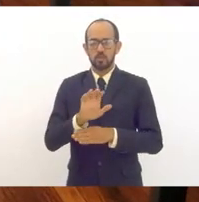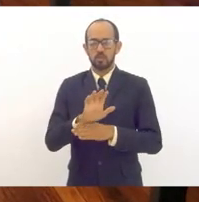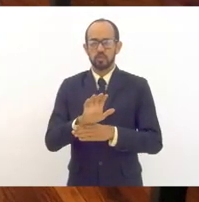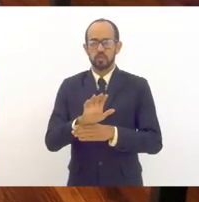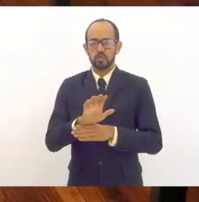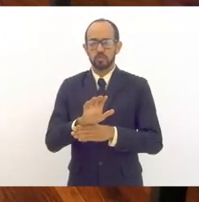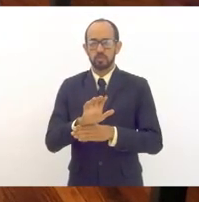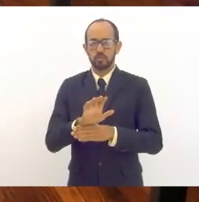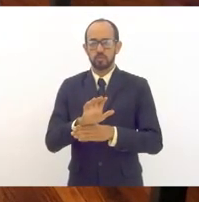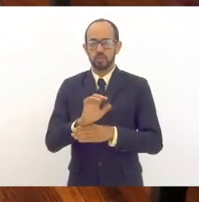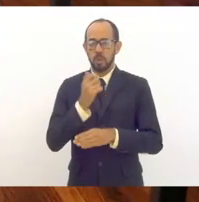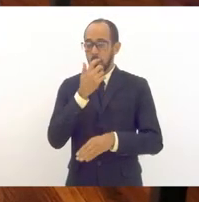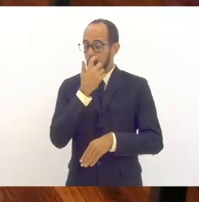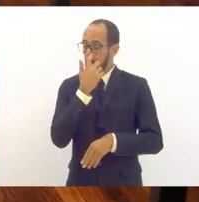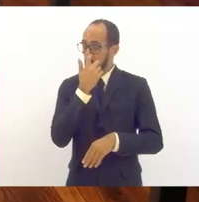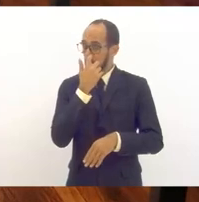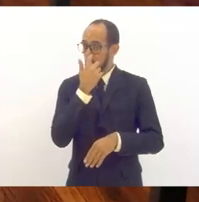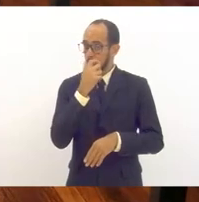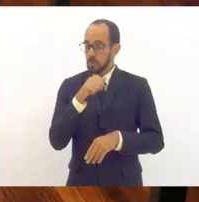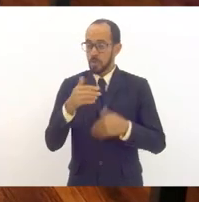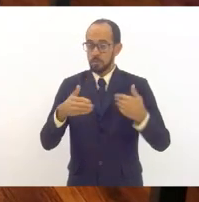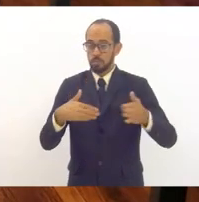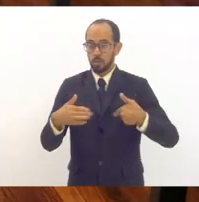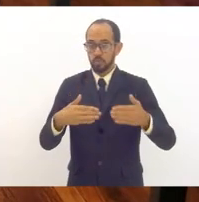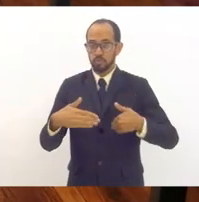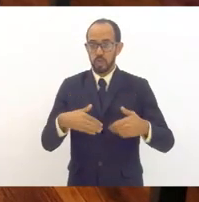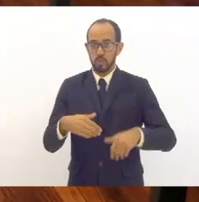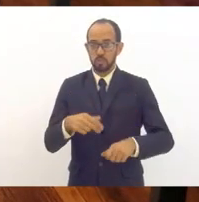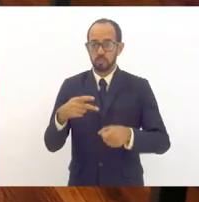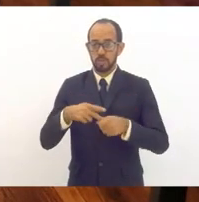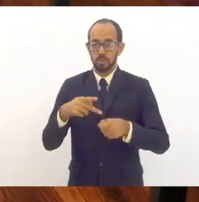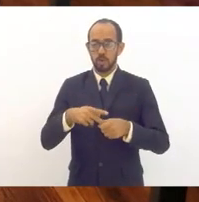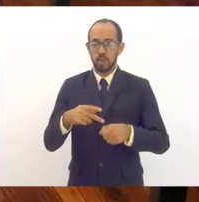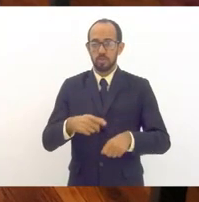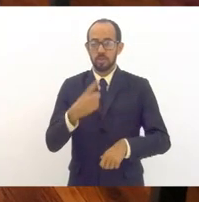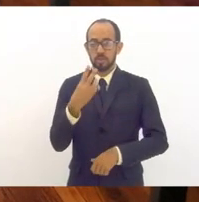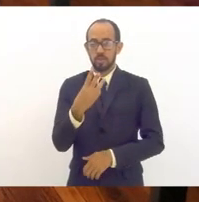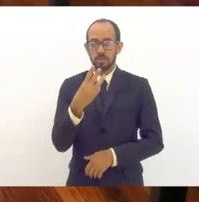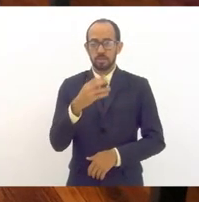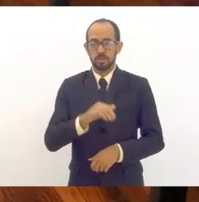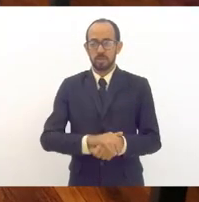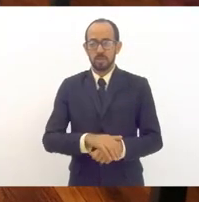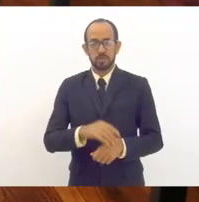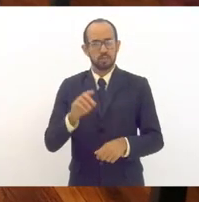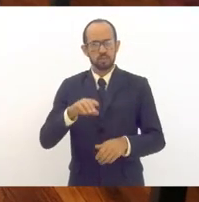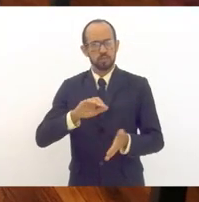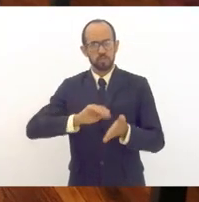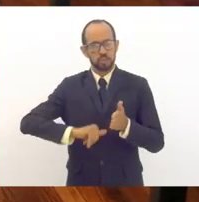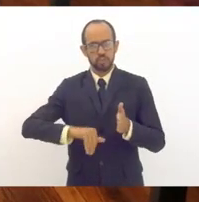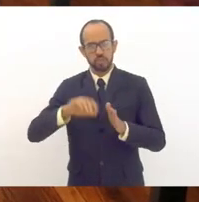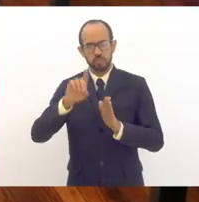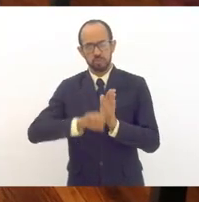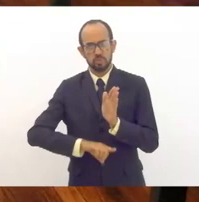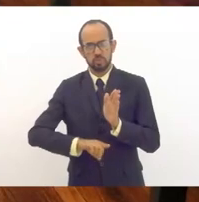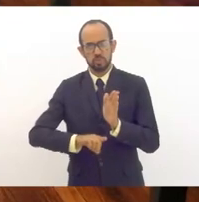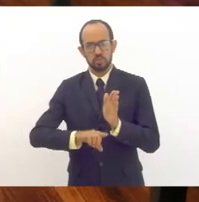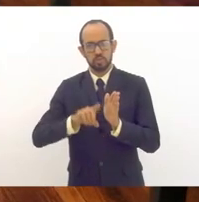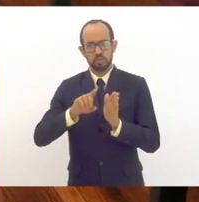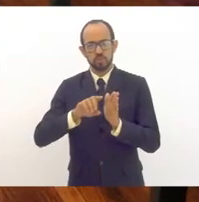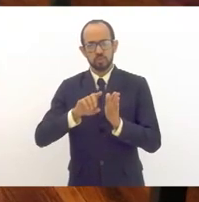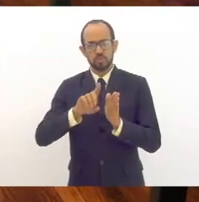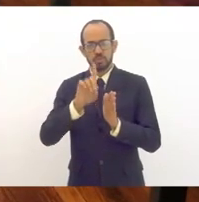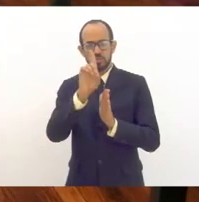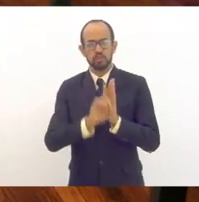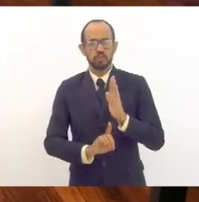três estados grandes Prados produtores de petróleo junta 24 unidade tira o direito dos três isso também tem garantias porque